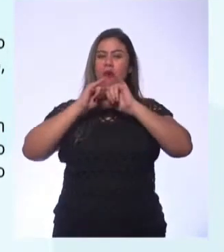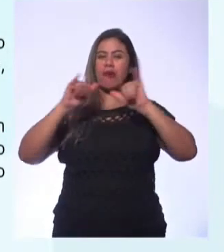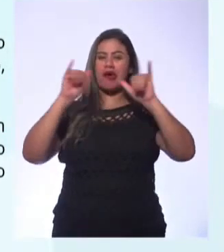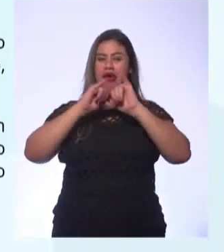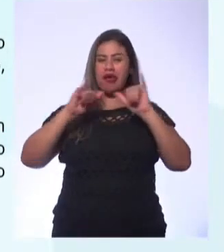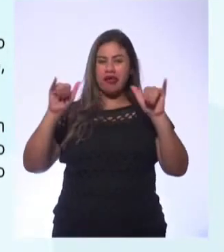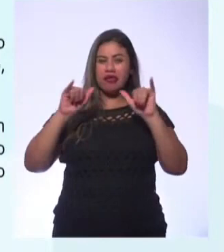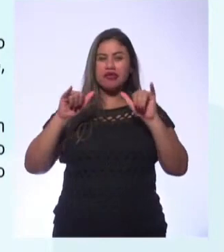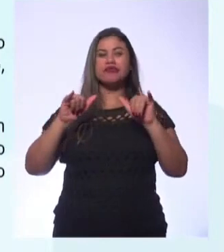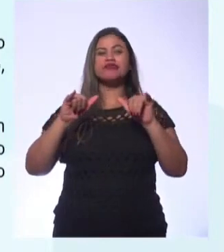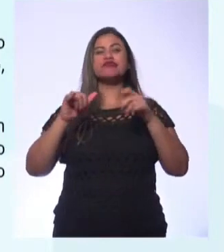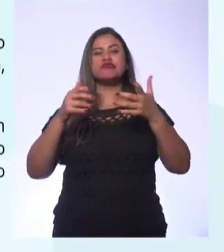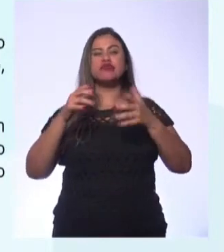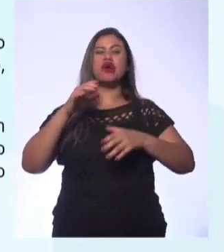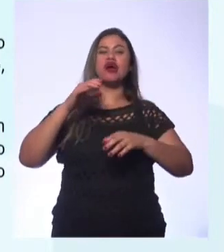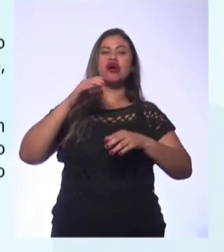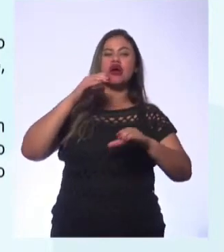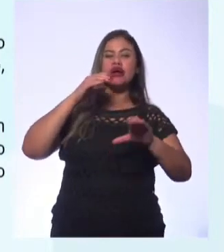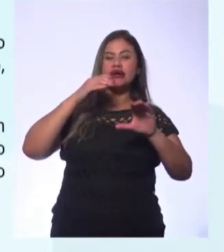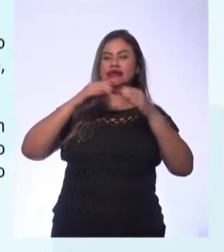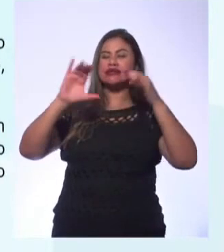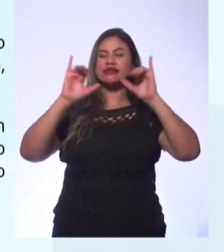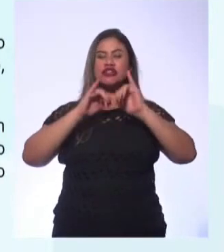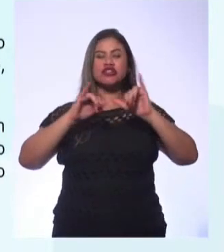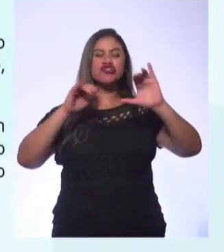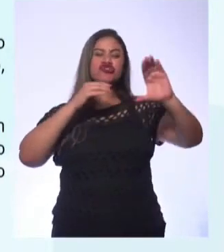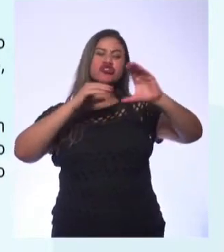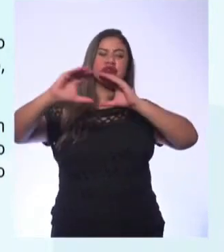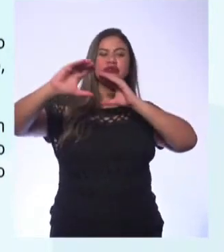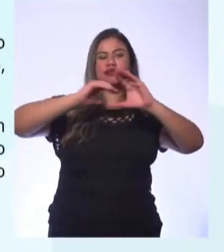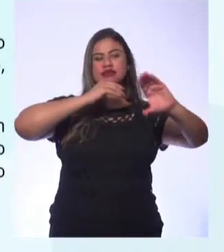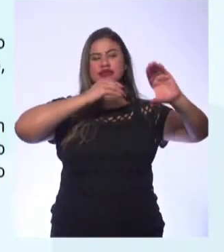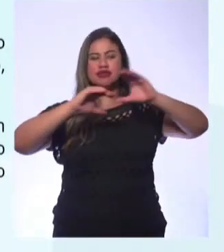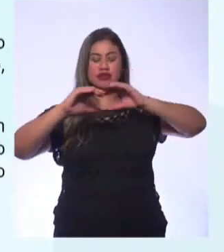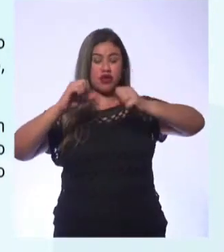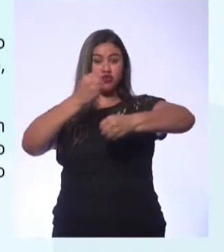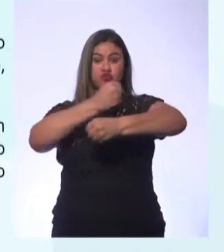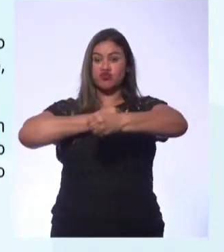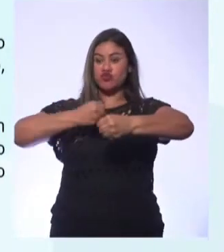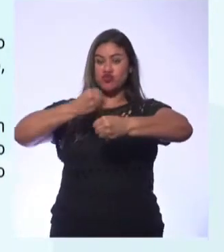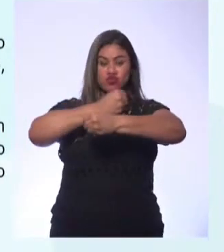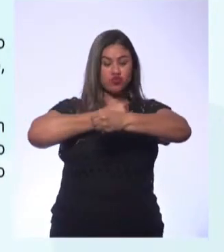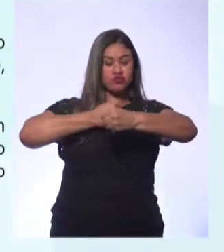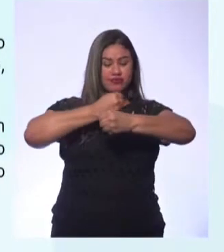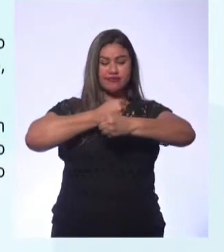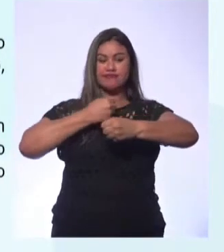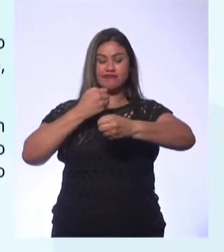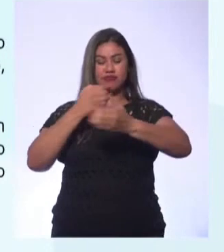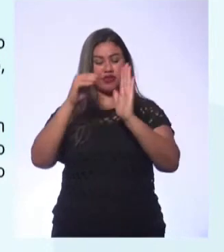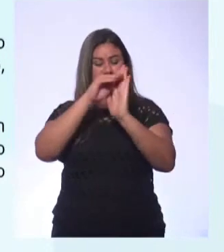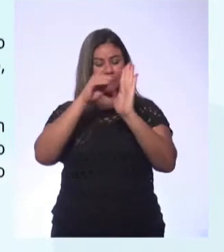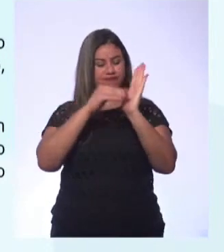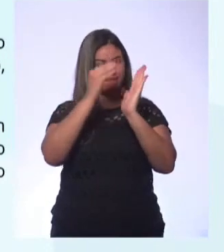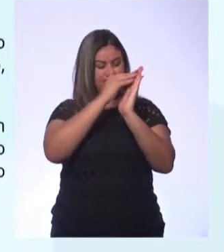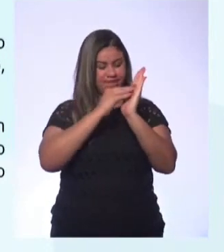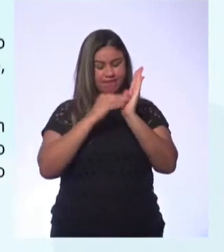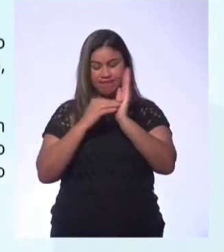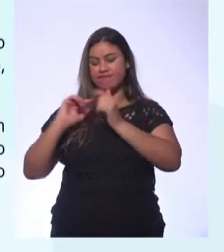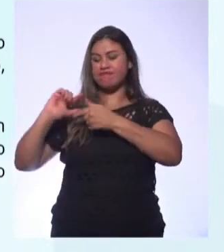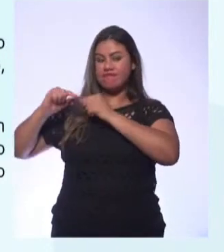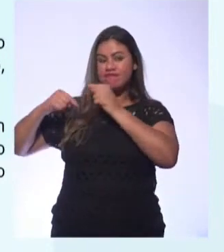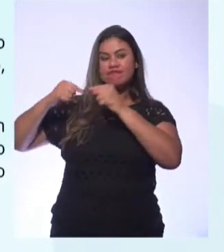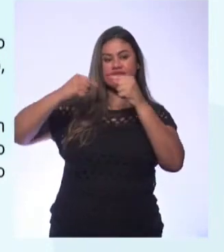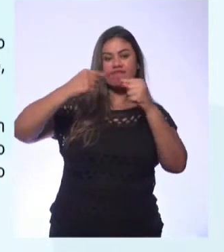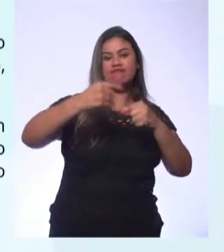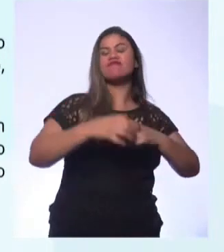causos, cantigas, receitas, né, dos mais variados tipos aí de culinária, né? Tá? E